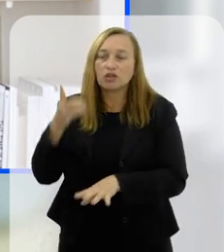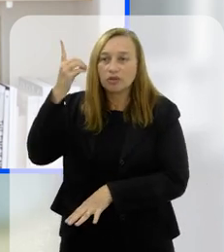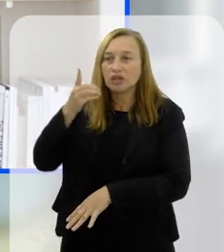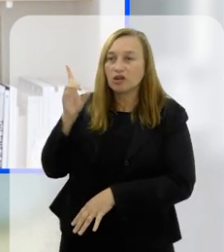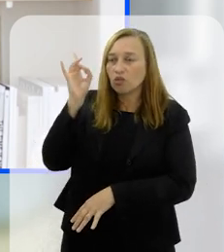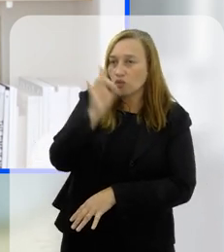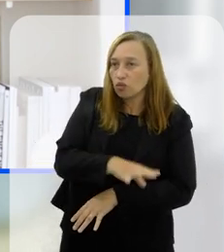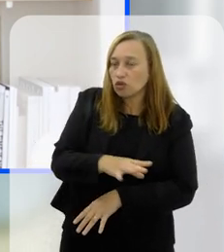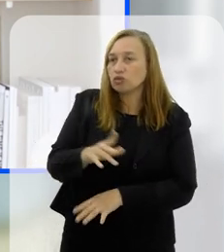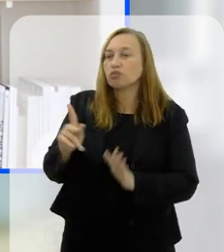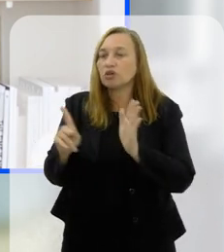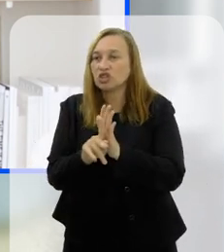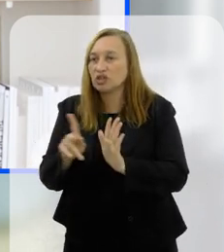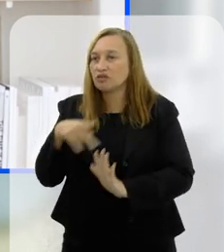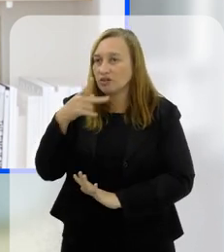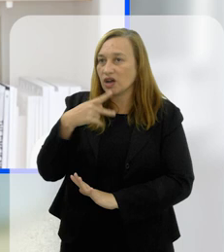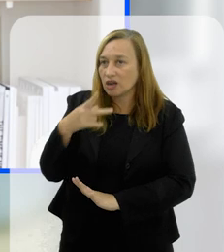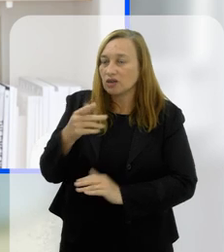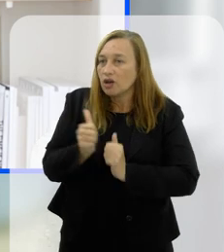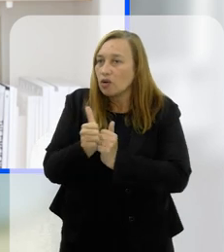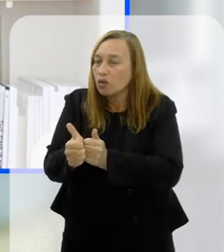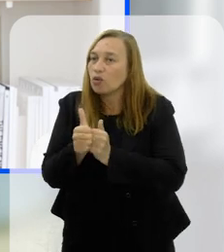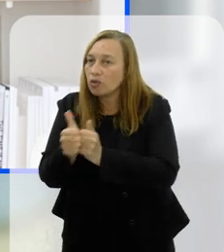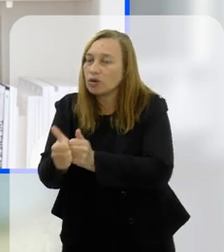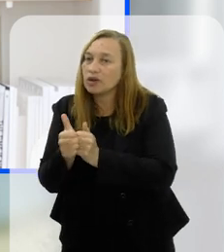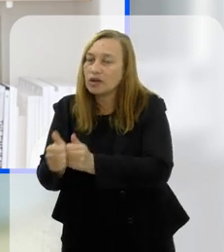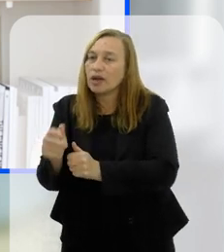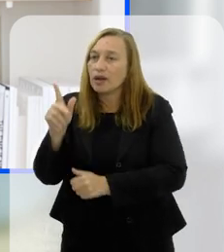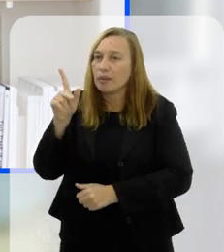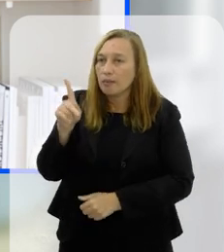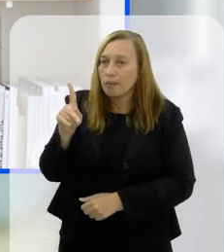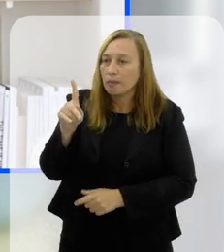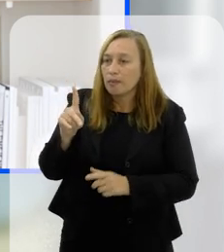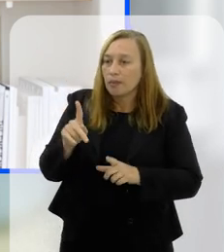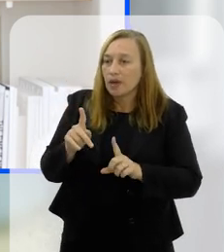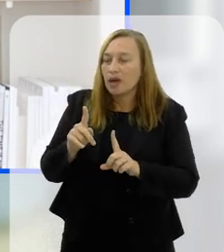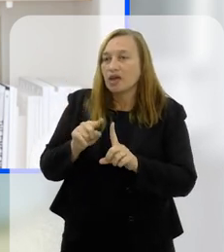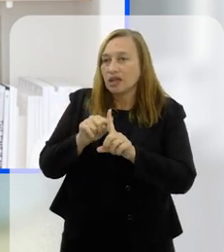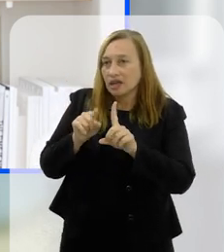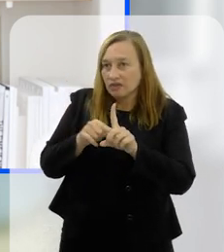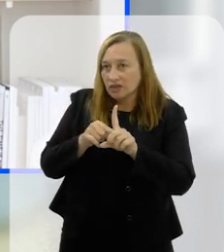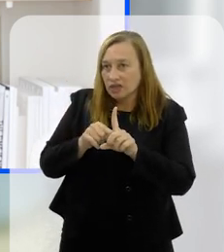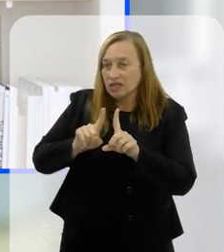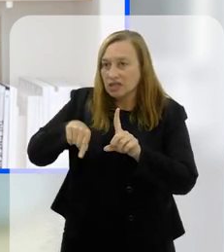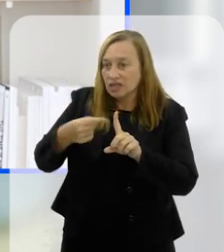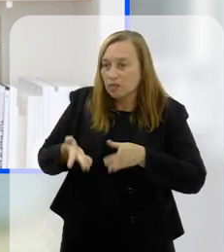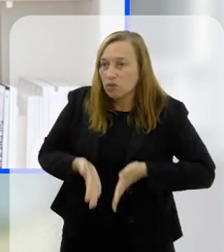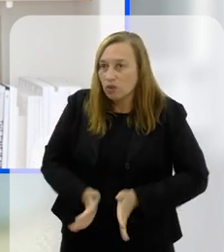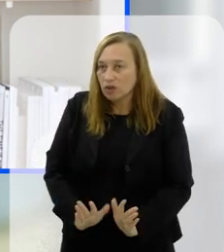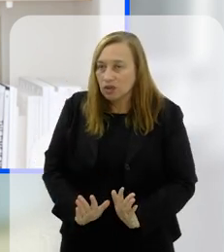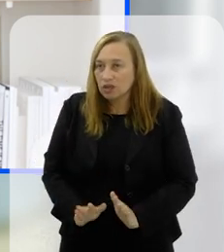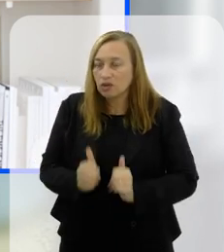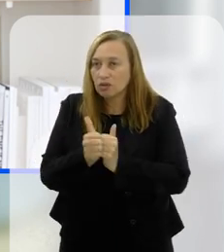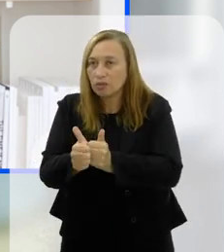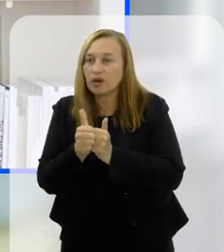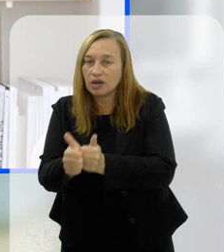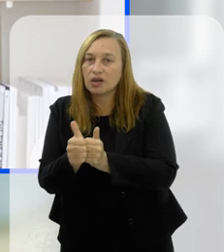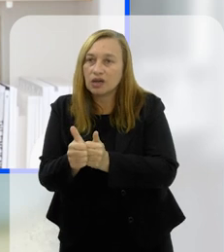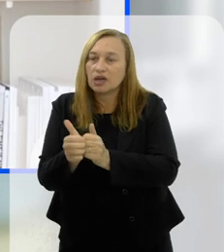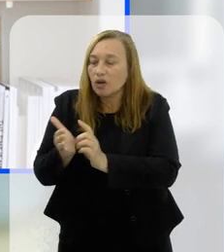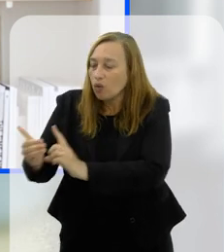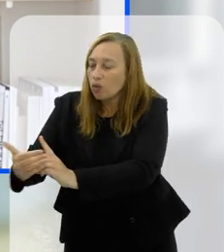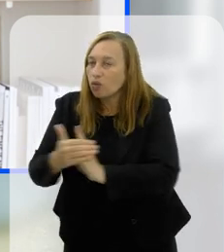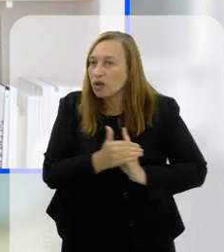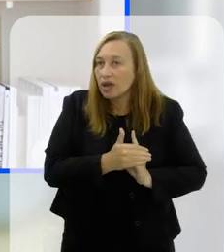em seu último projeto aí que ele destacou do acompanhamento pré-natal e pós parto é fundamental acolher assim eh